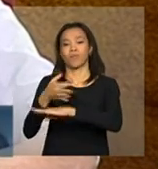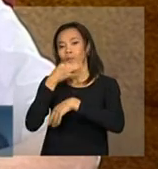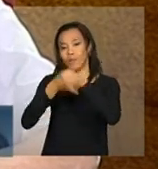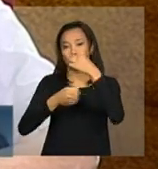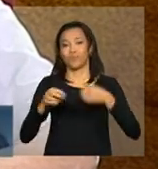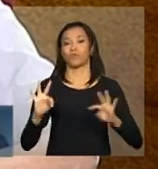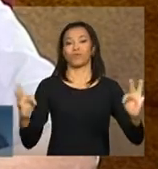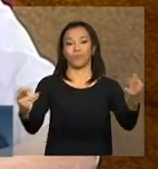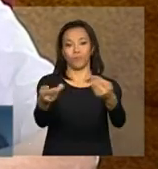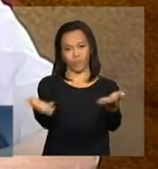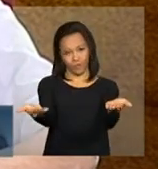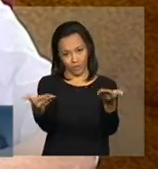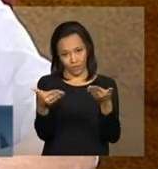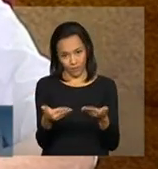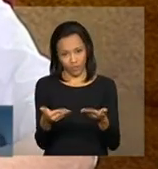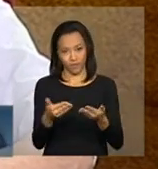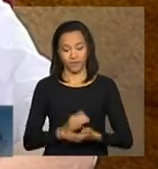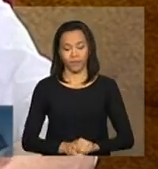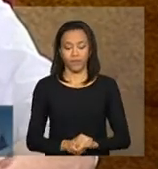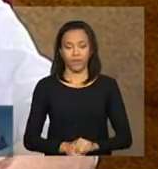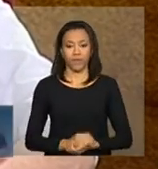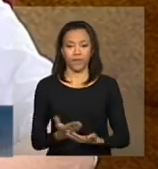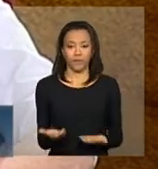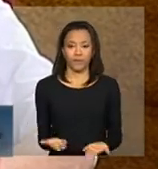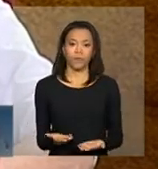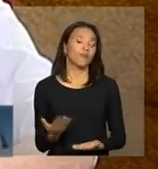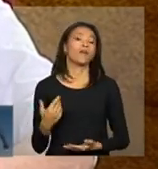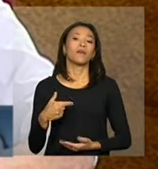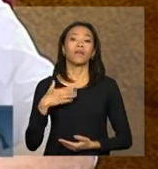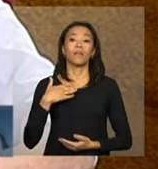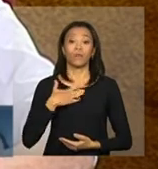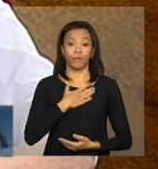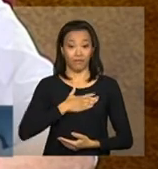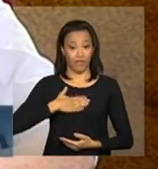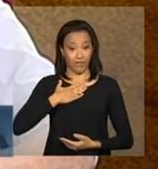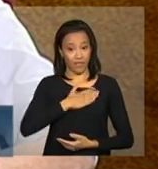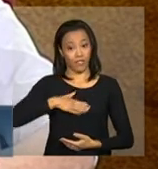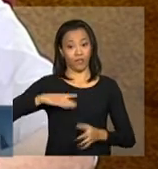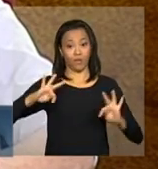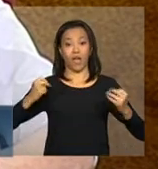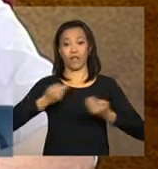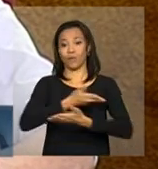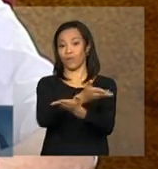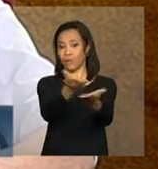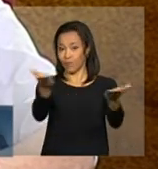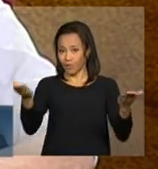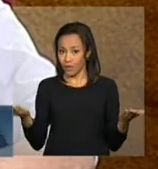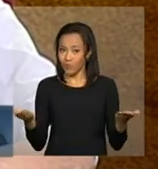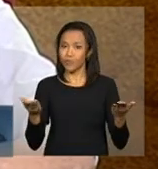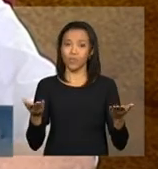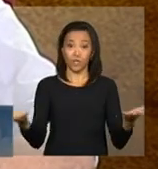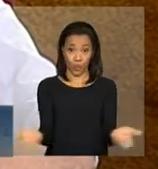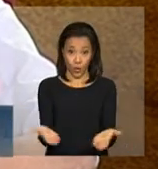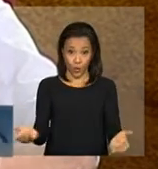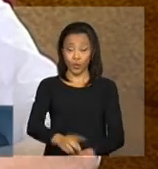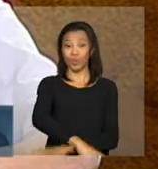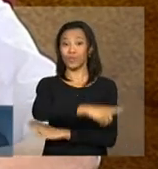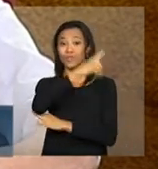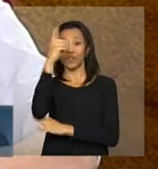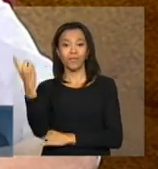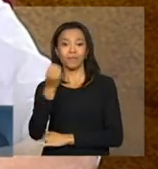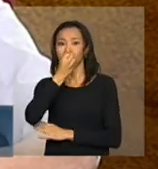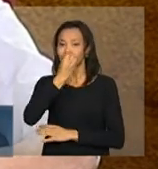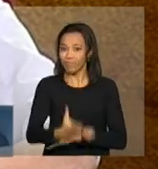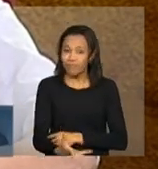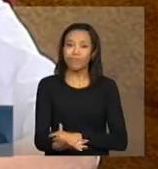mais colorido. Certo? Então, eu desejo a todos de hoje que seja realmente um dia